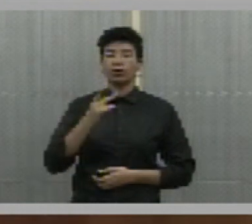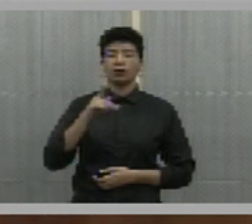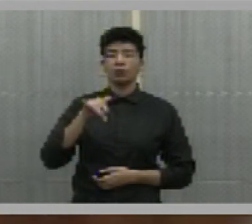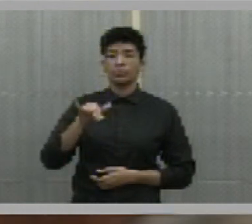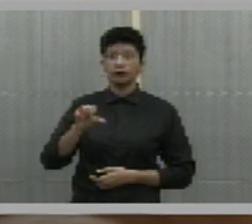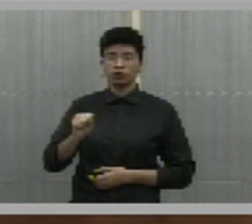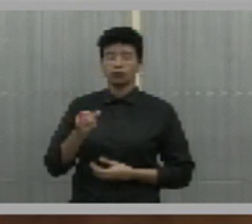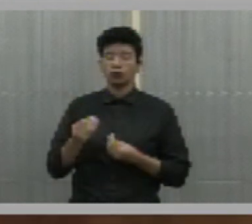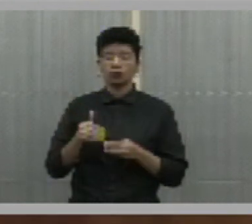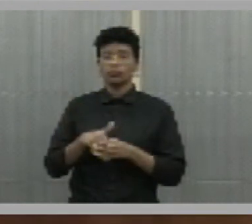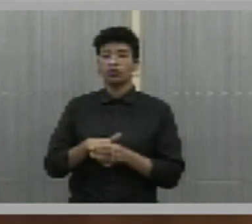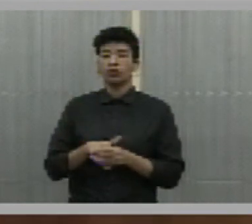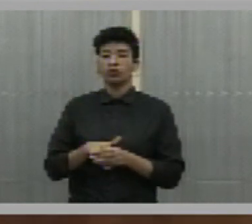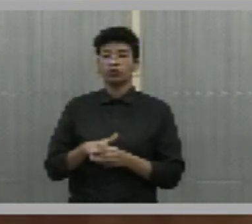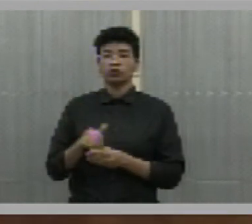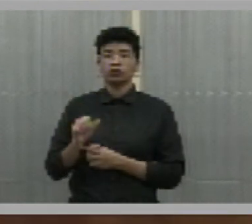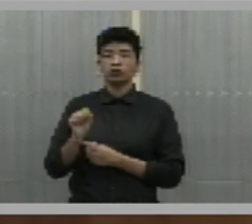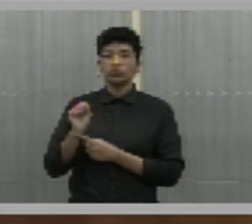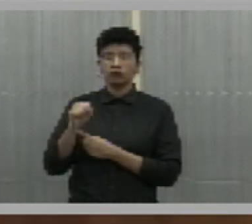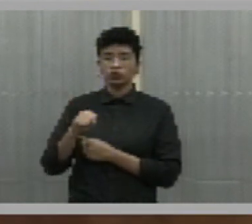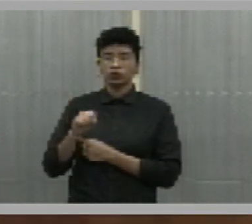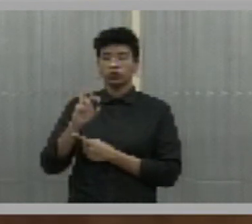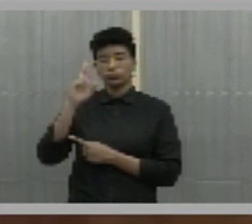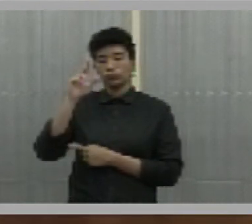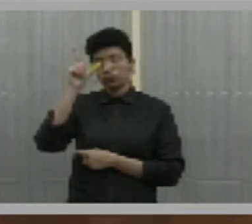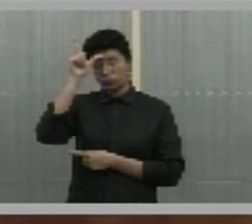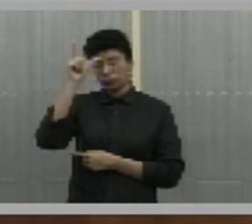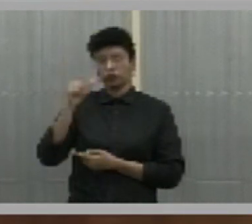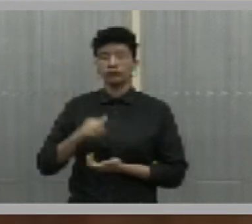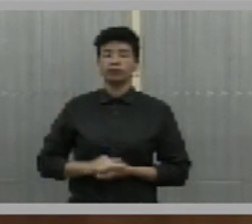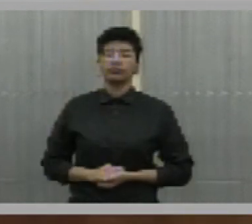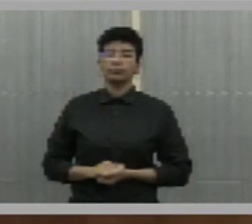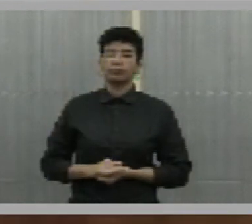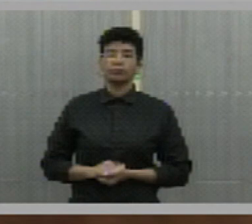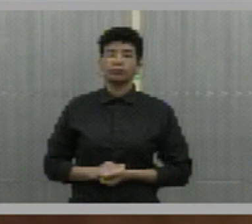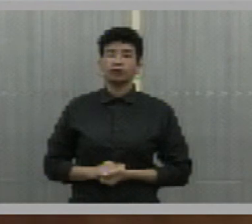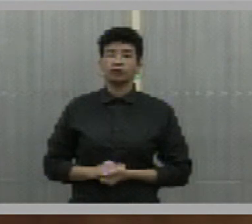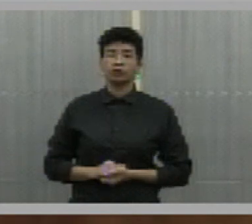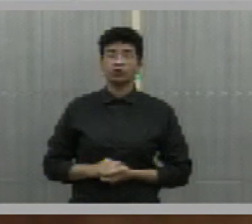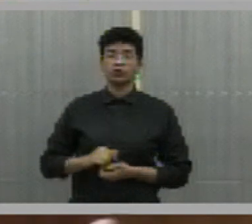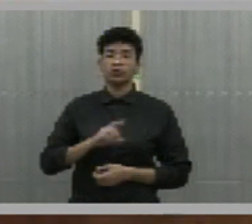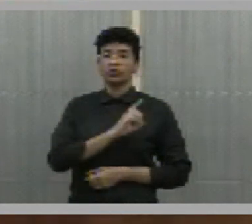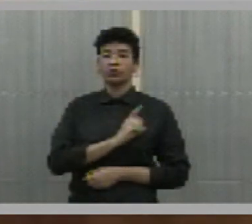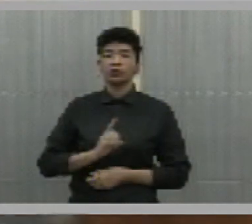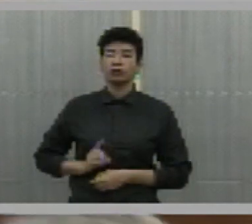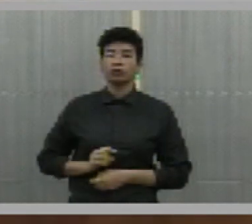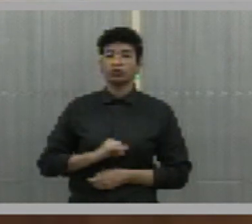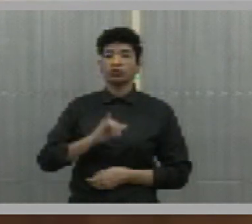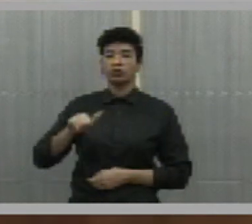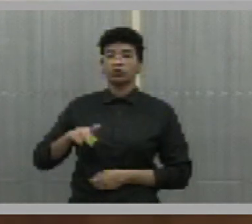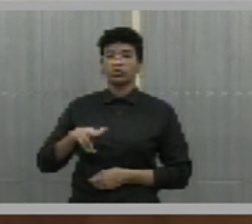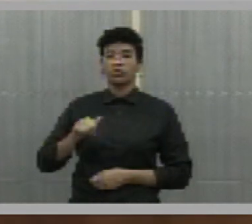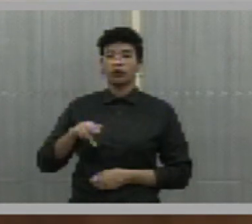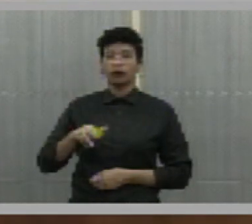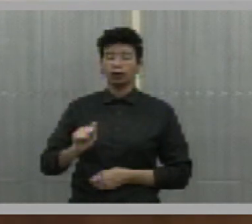vota? Sim, meu líder querido. Sim. Deputada Janaína Marques, como vota?